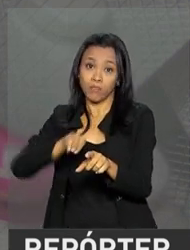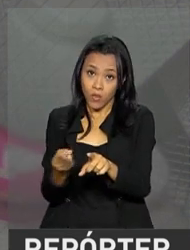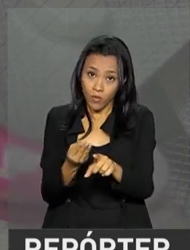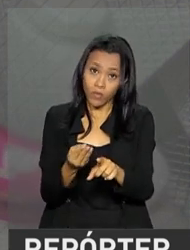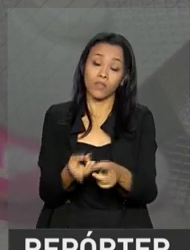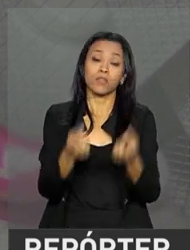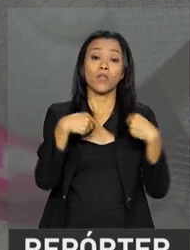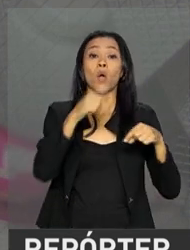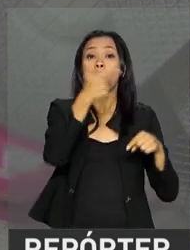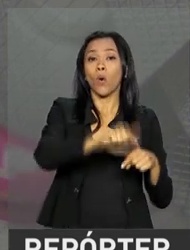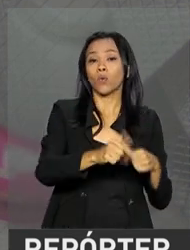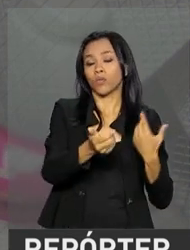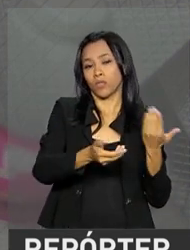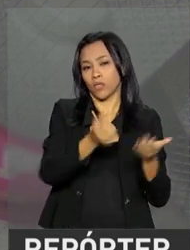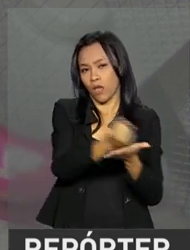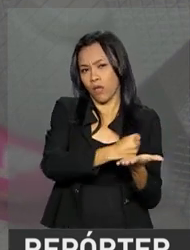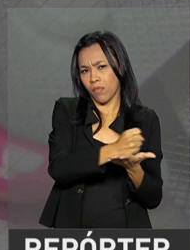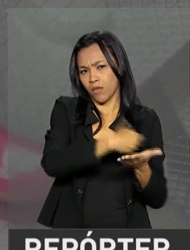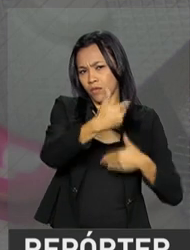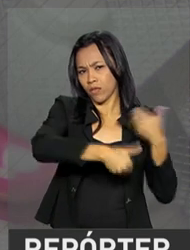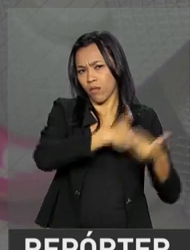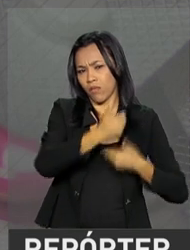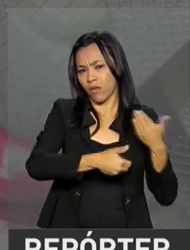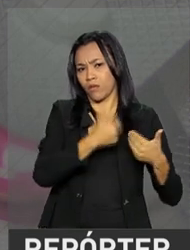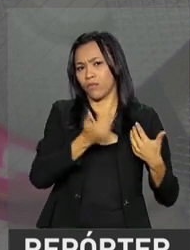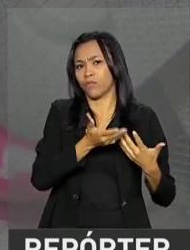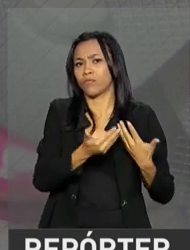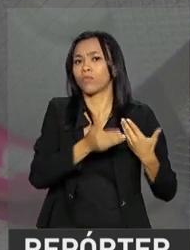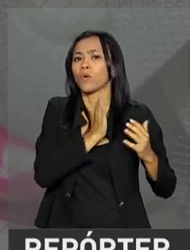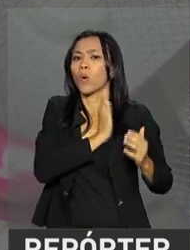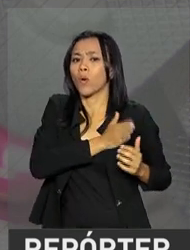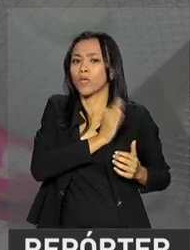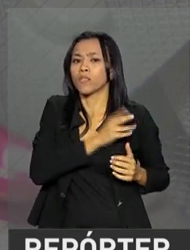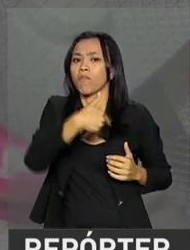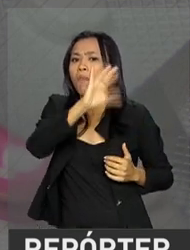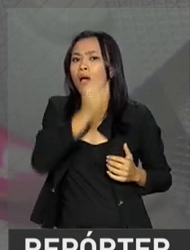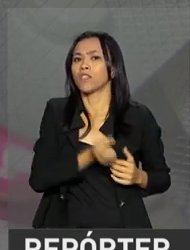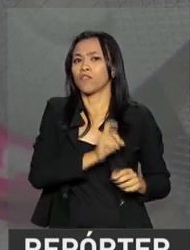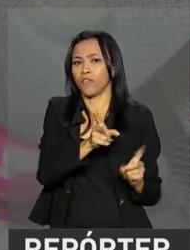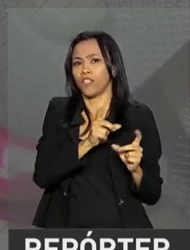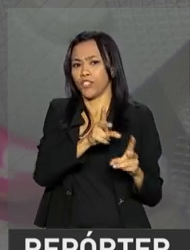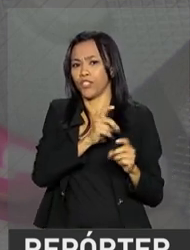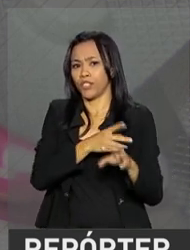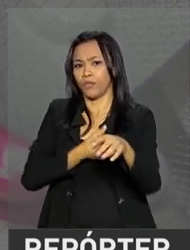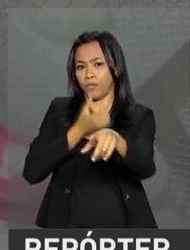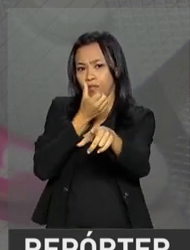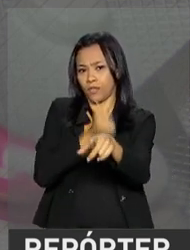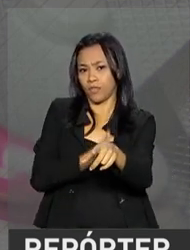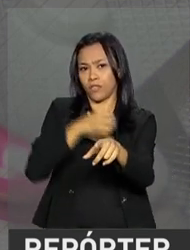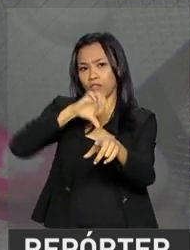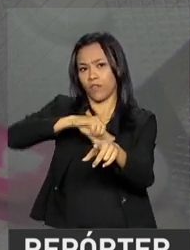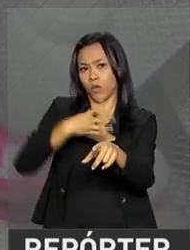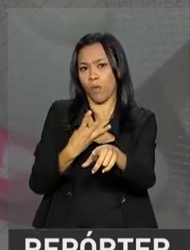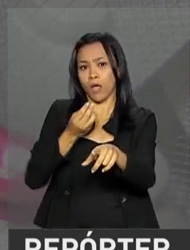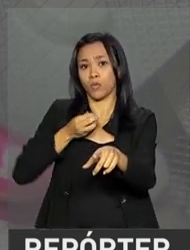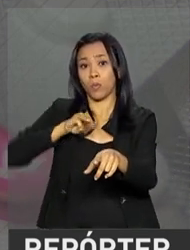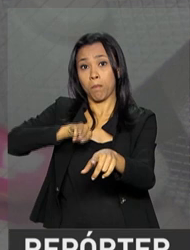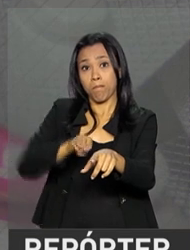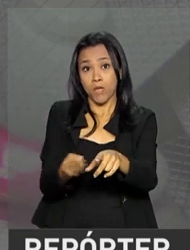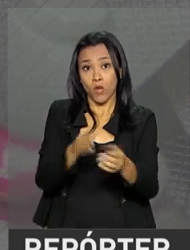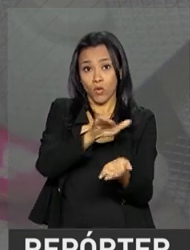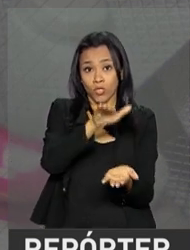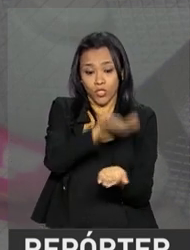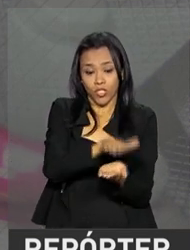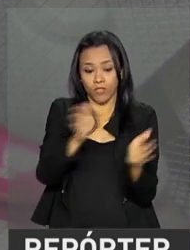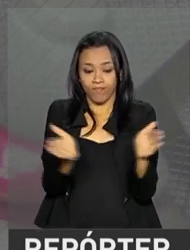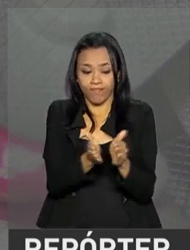para tratamento de doenças do coração foram os mais vendidos 694 milhões de embalagens ou